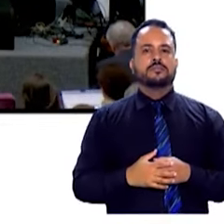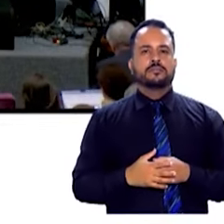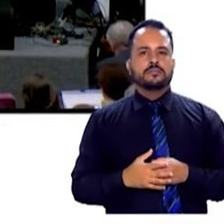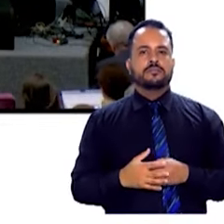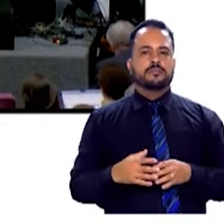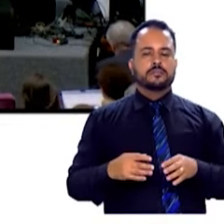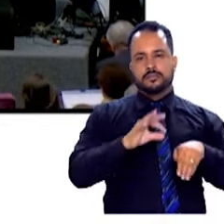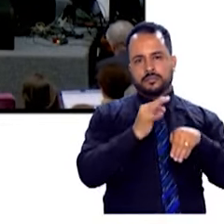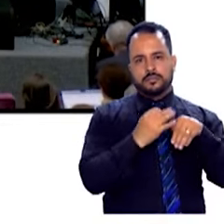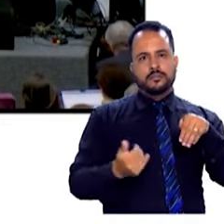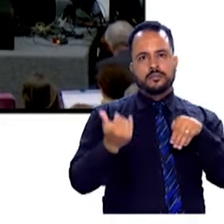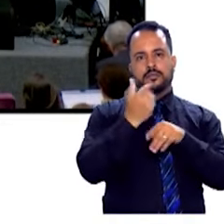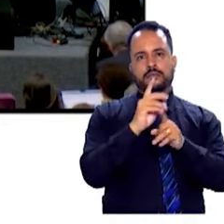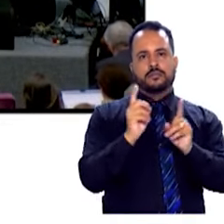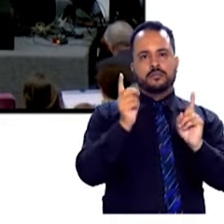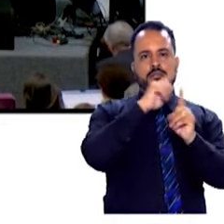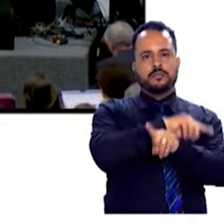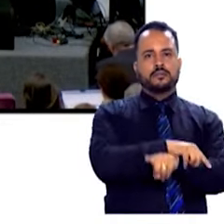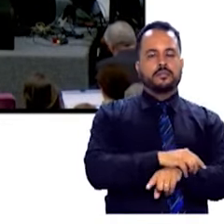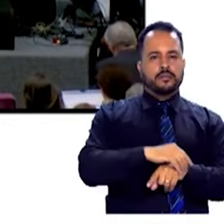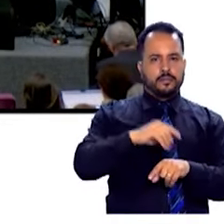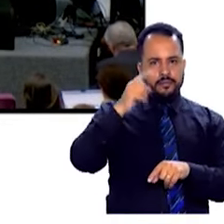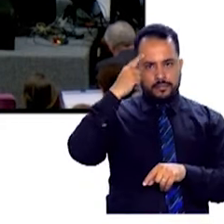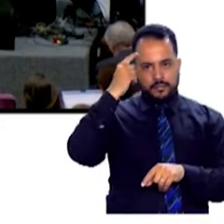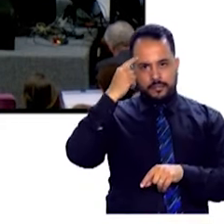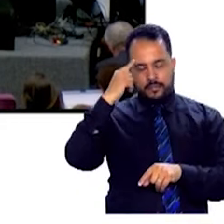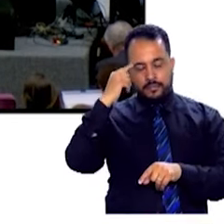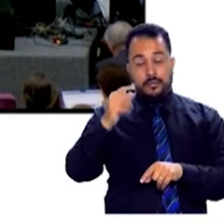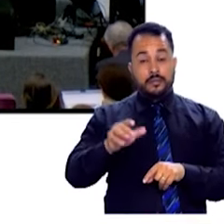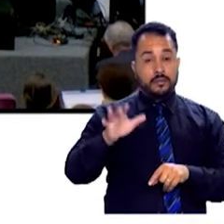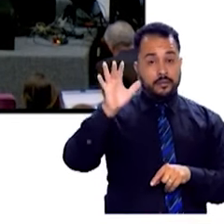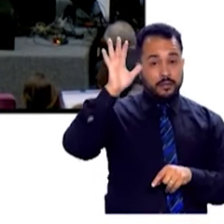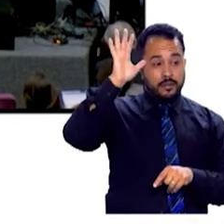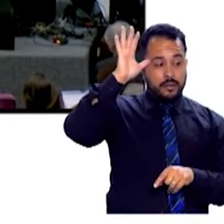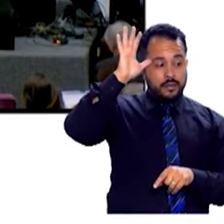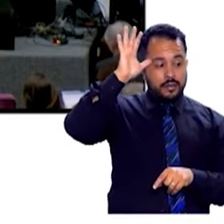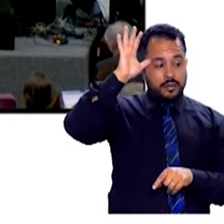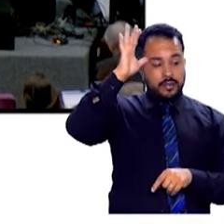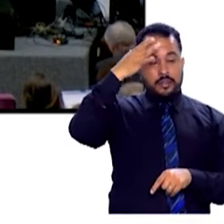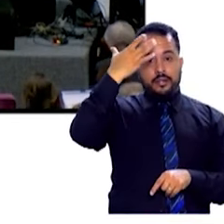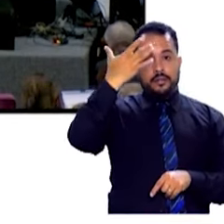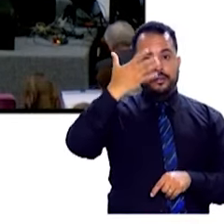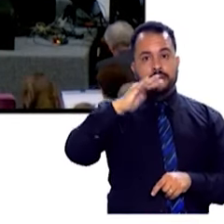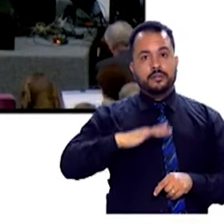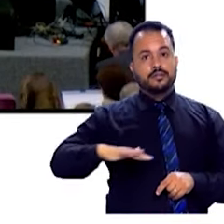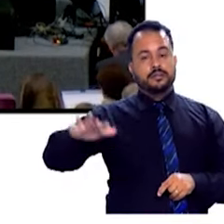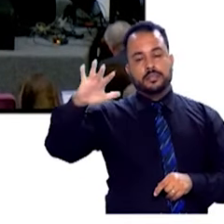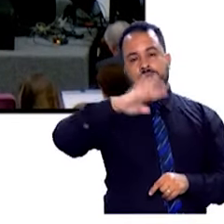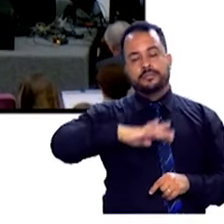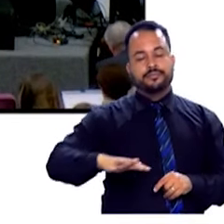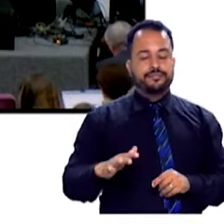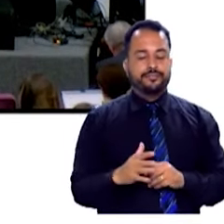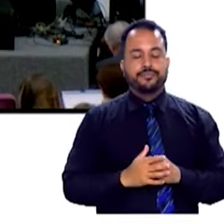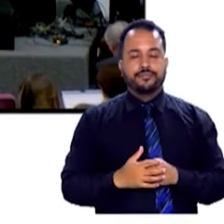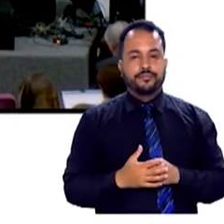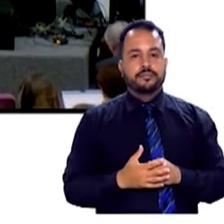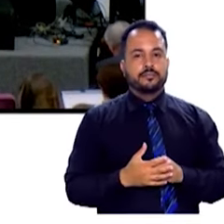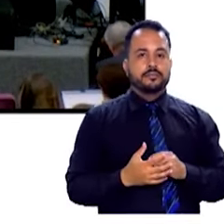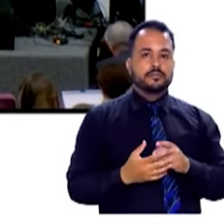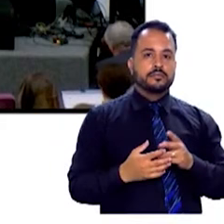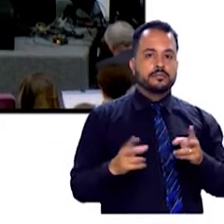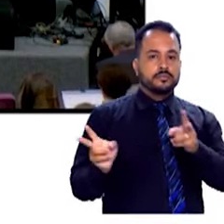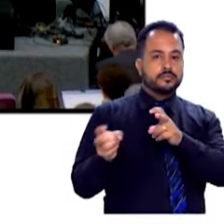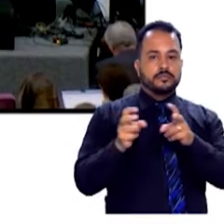Barroso a divergência sobre a nossa maneira de pensar os precedentes eu acho que eh Talvez seja importante eh perceber como o o o